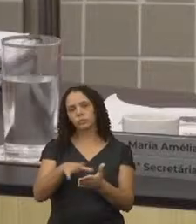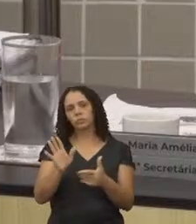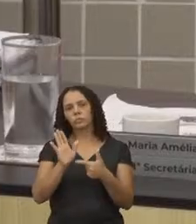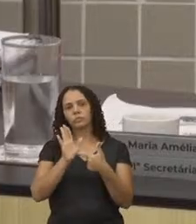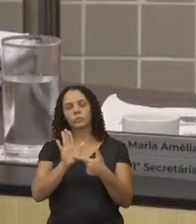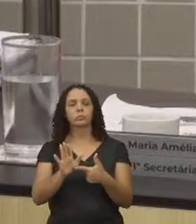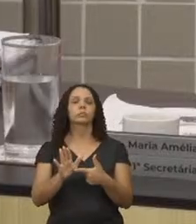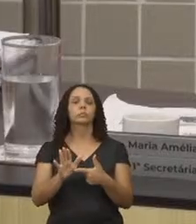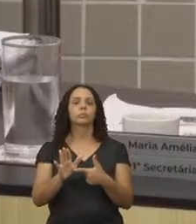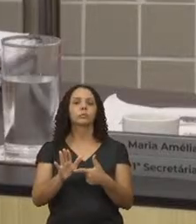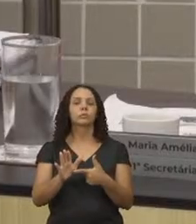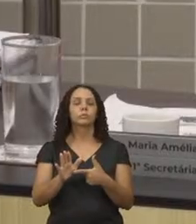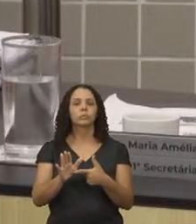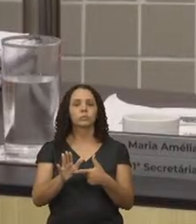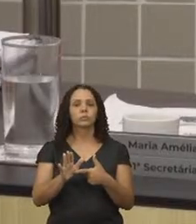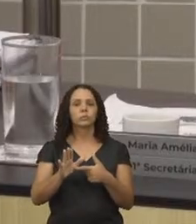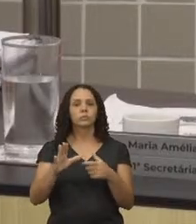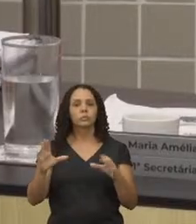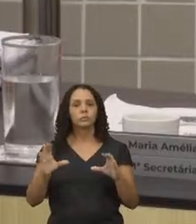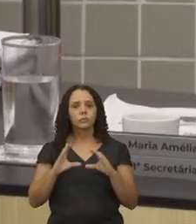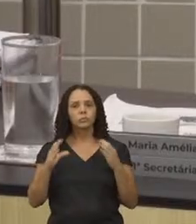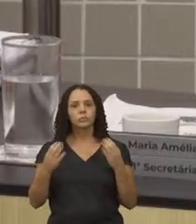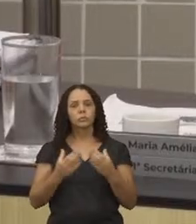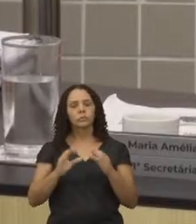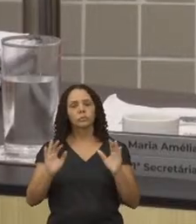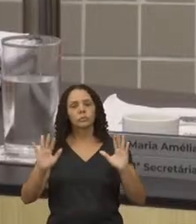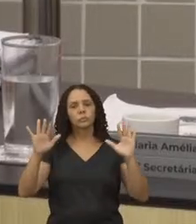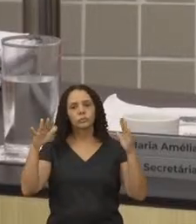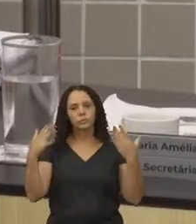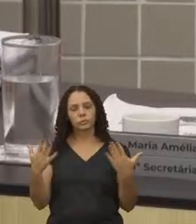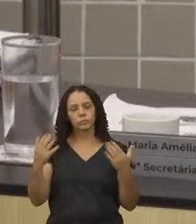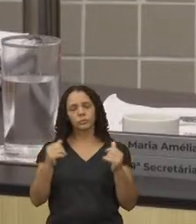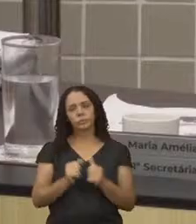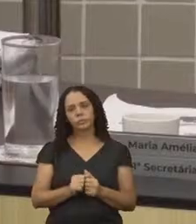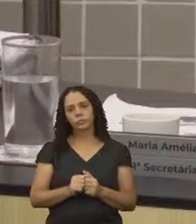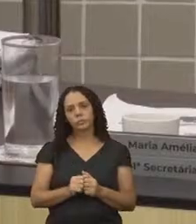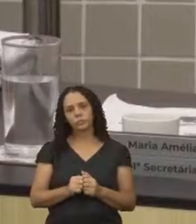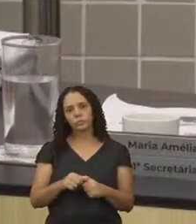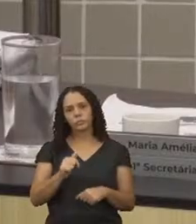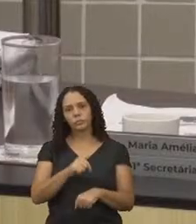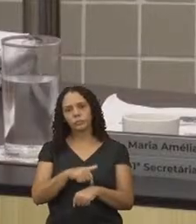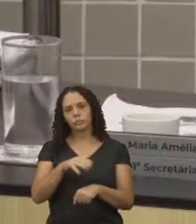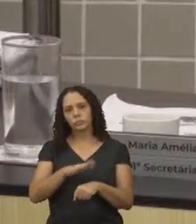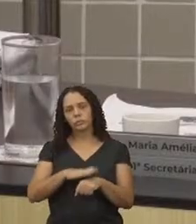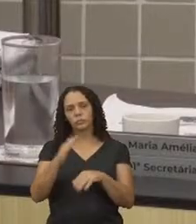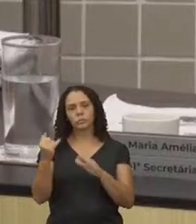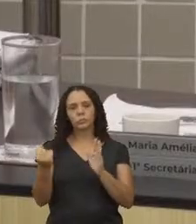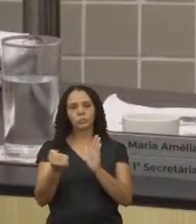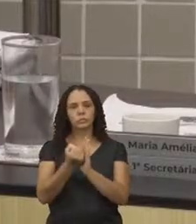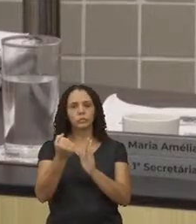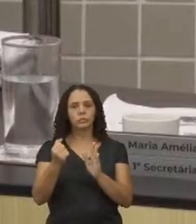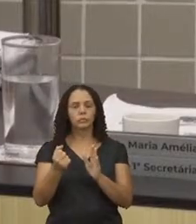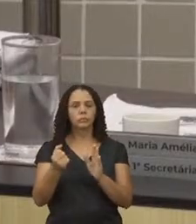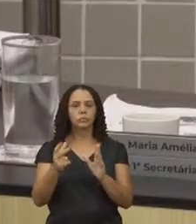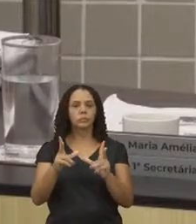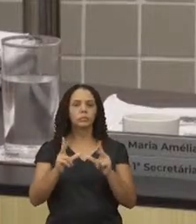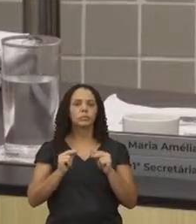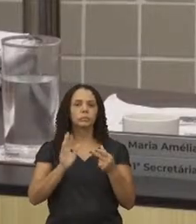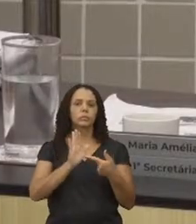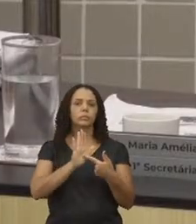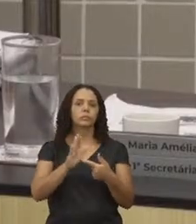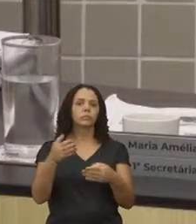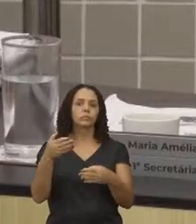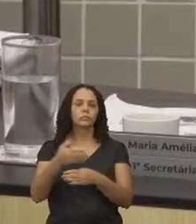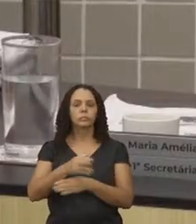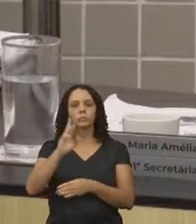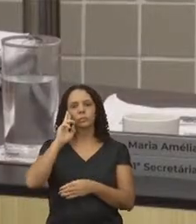espírito cívico e comunitário da celebração. Entre os momentos mais marcantes, merece destaque a participação